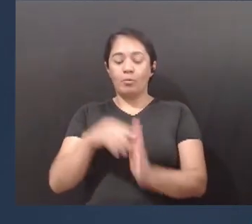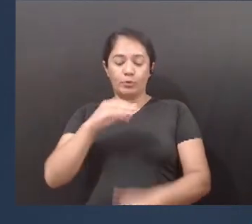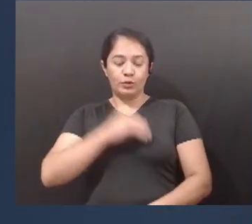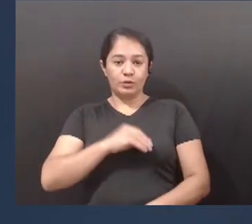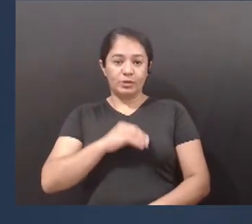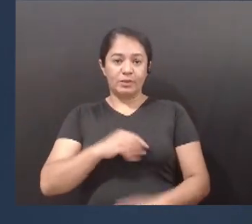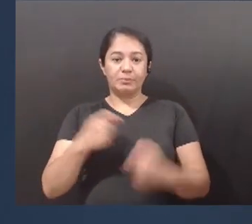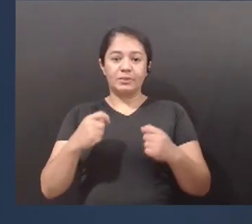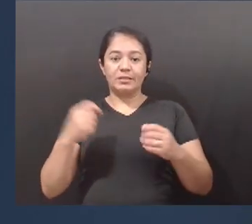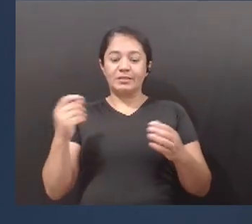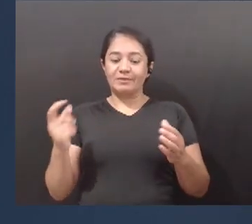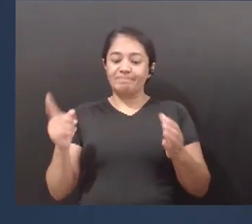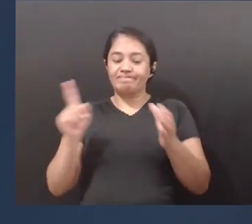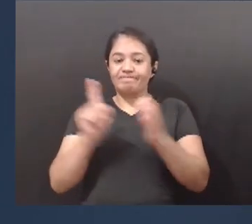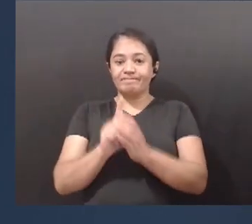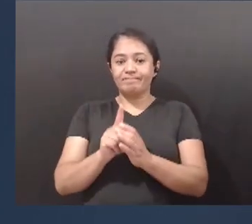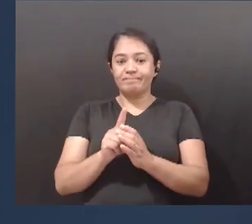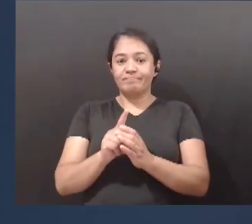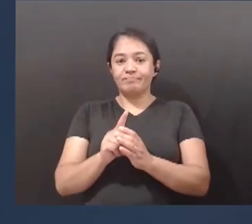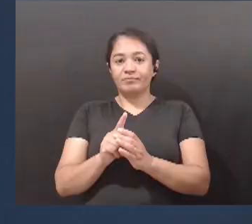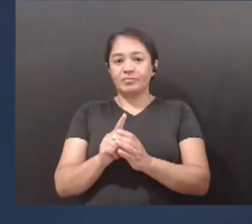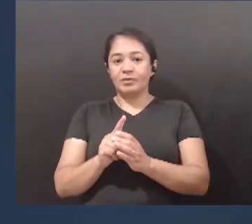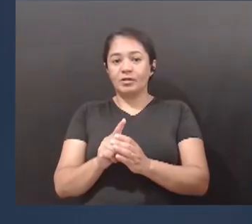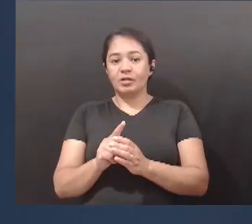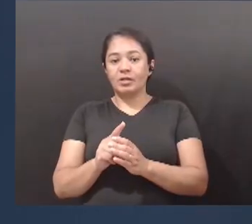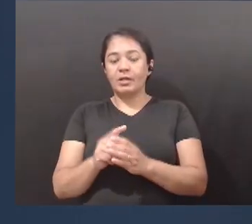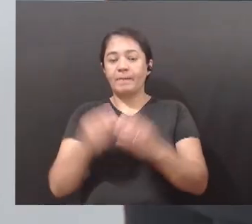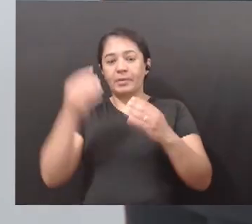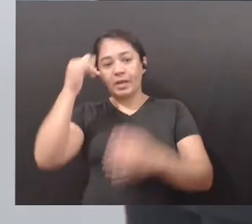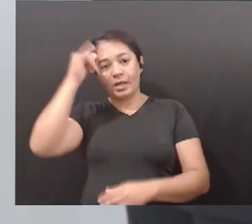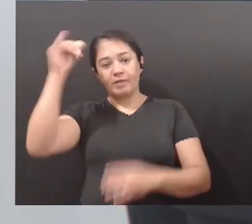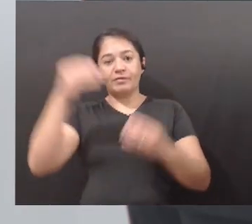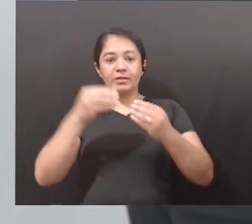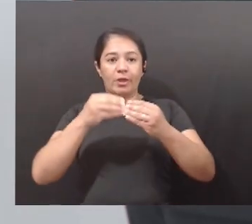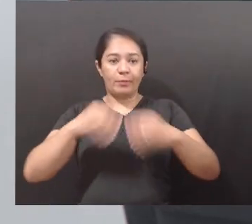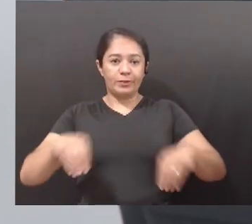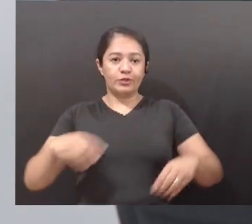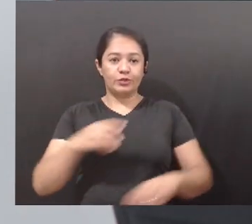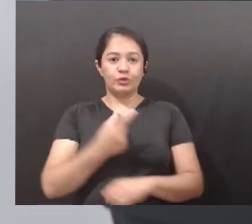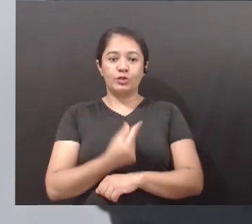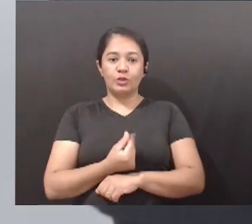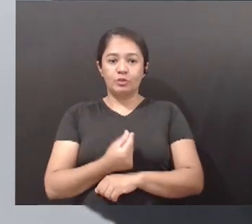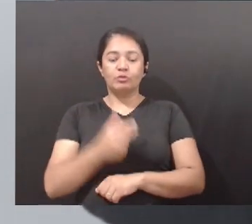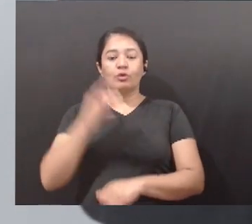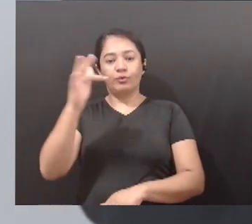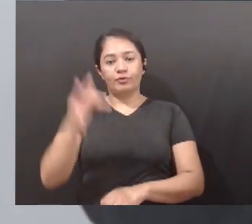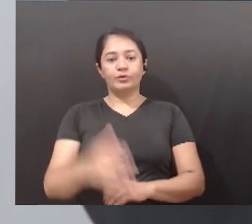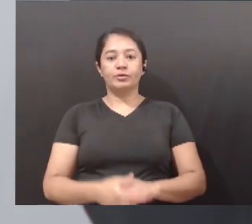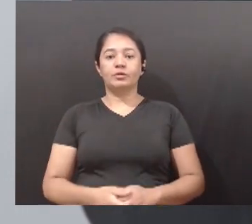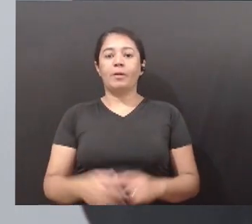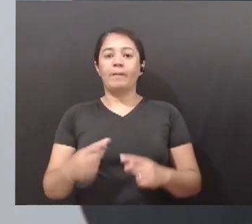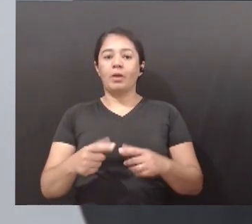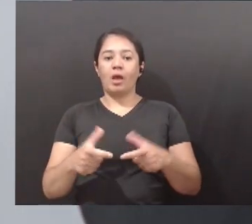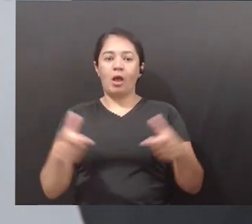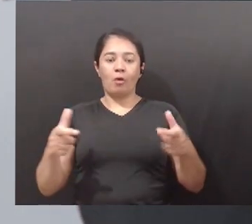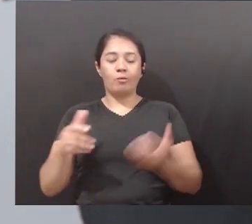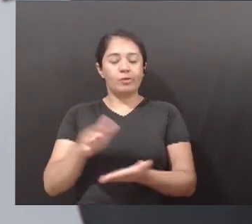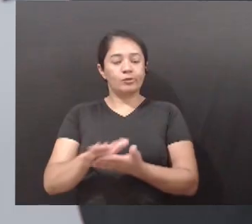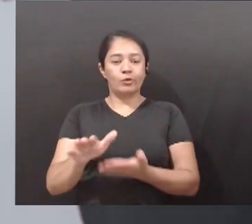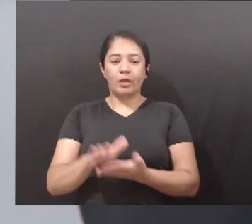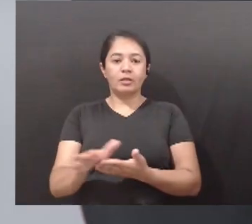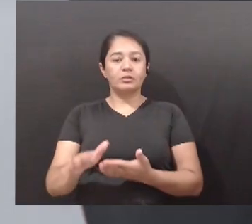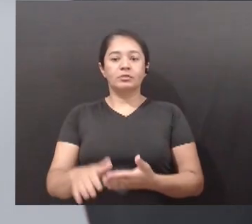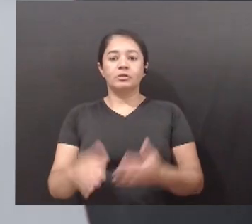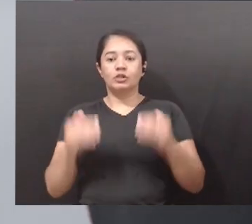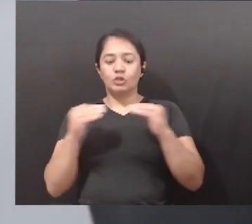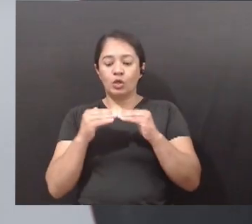num cenário onde que isso não comprometa a vida financeira dela no futuro. Não é que vai aumentar o gasto dela. Isso vai se encaixar no padrão de vida que ela